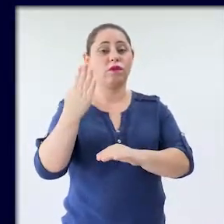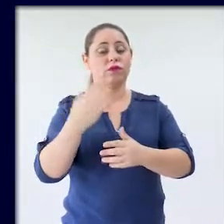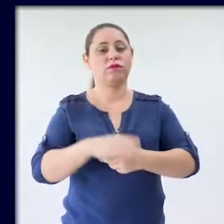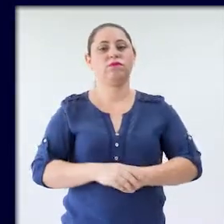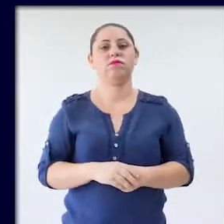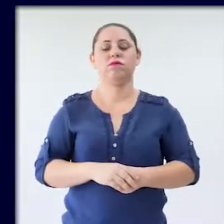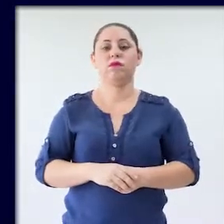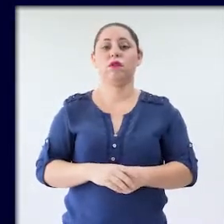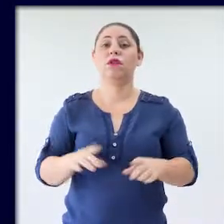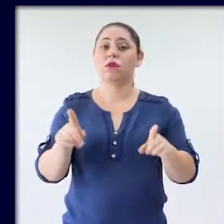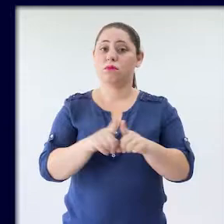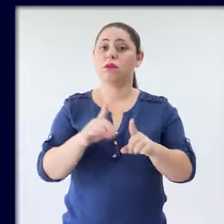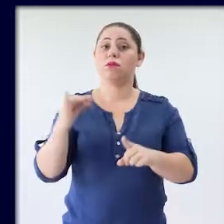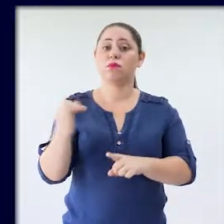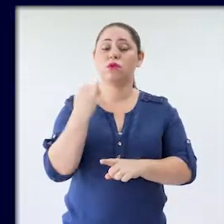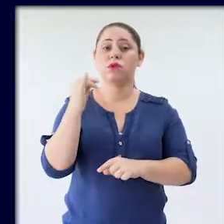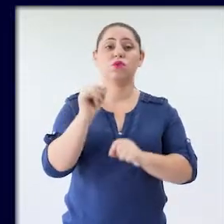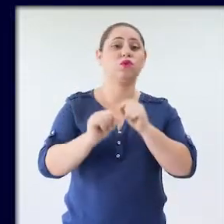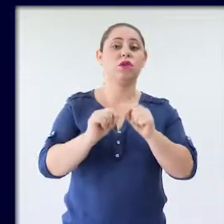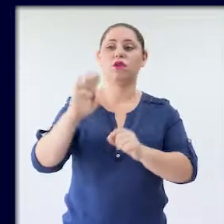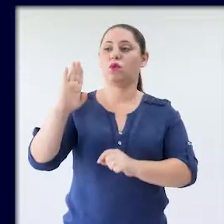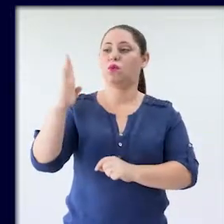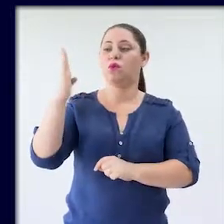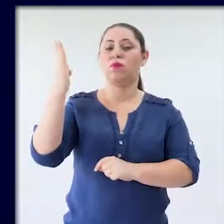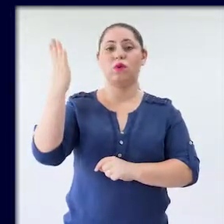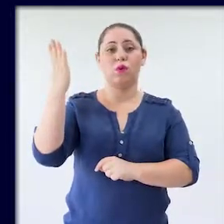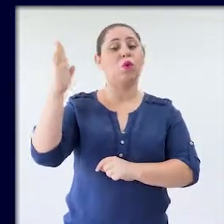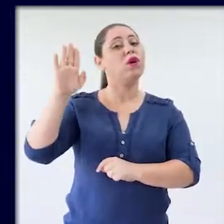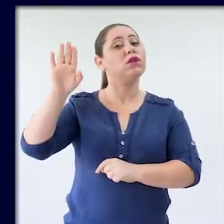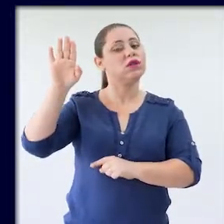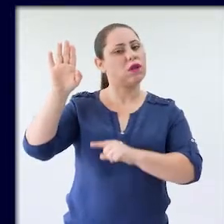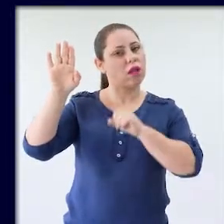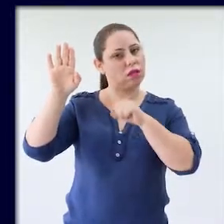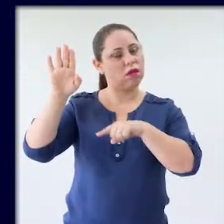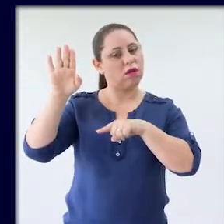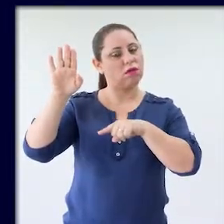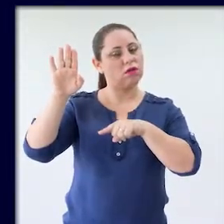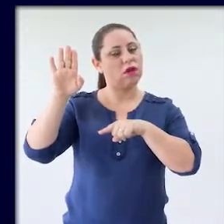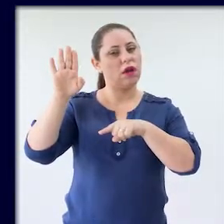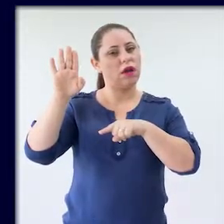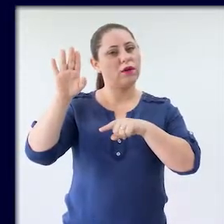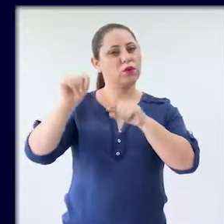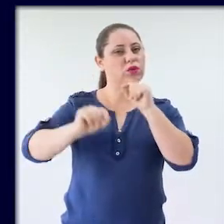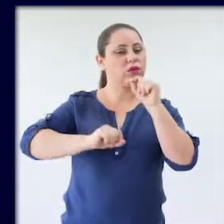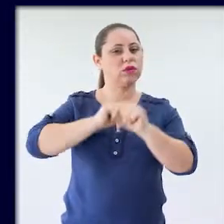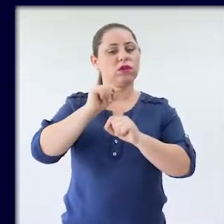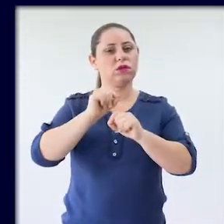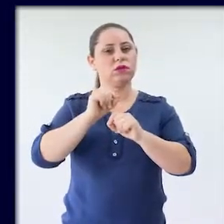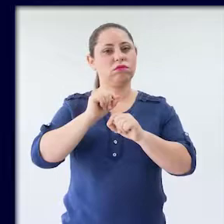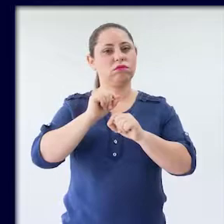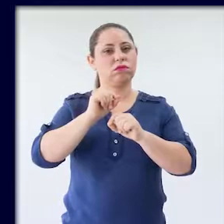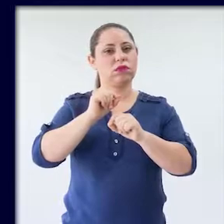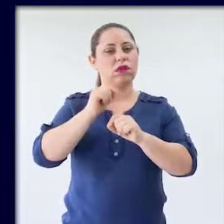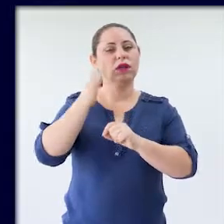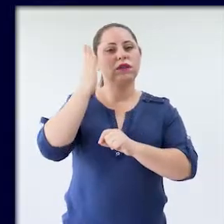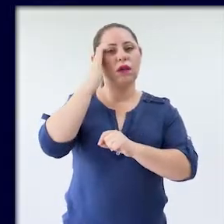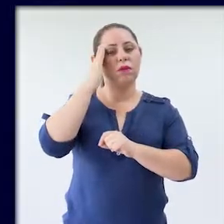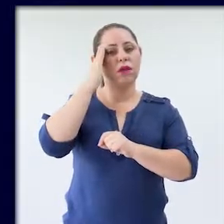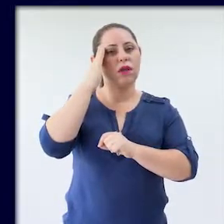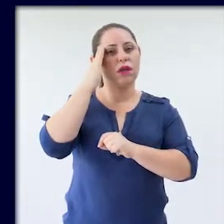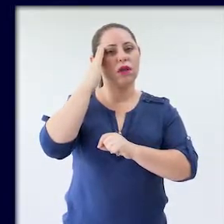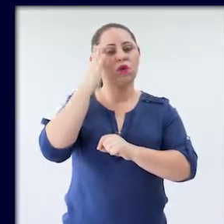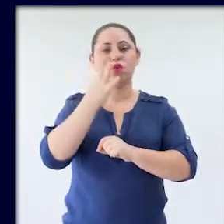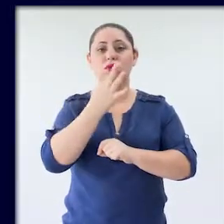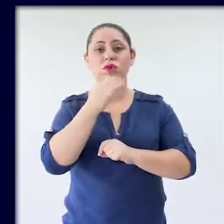muito importante é não só o candidato, o partido e a coligação se atentar para esse aspecto da fake